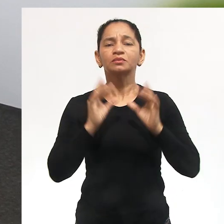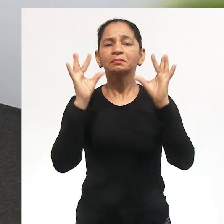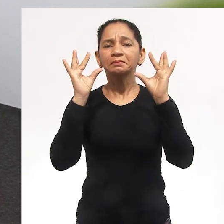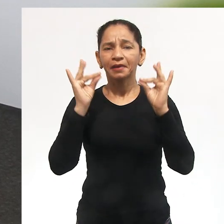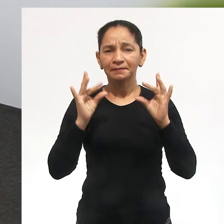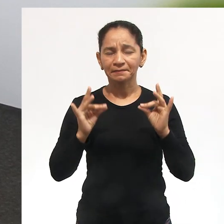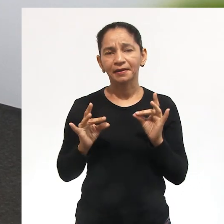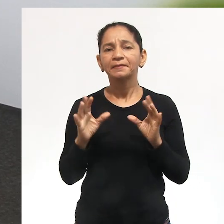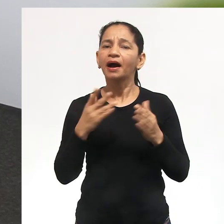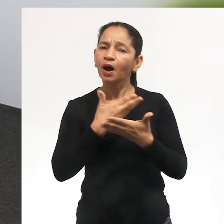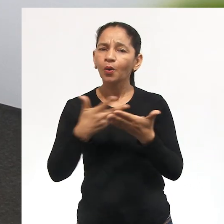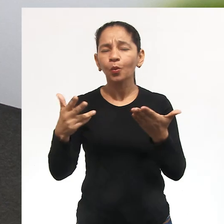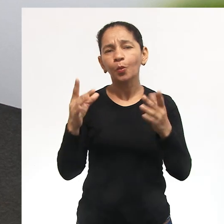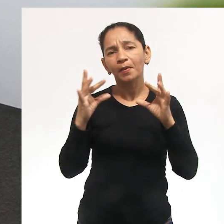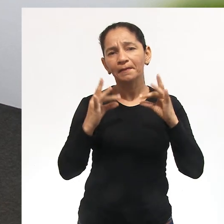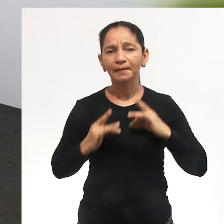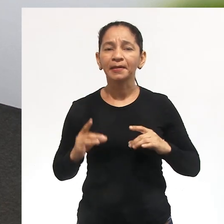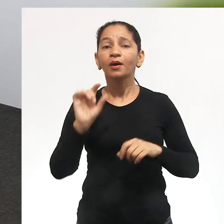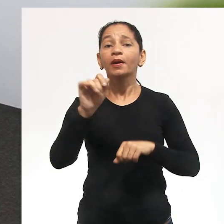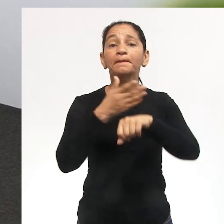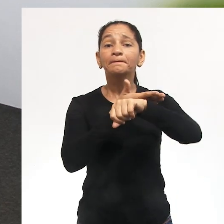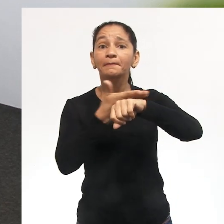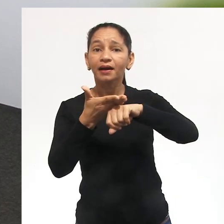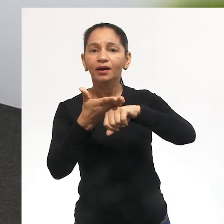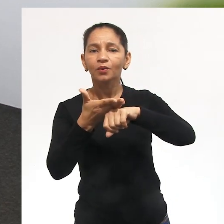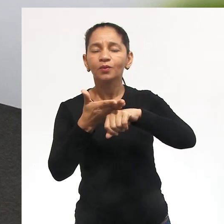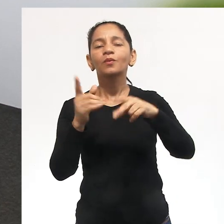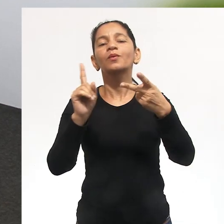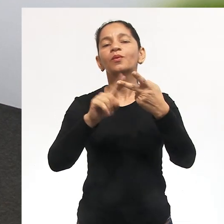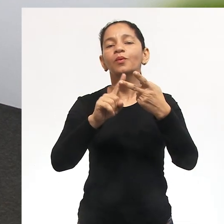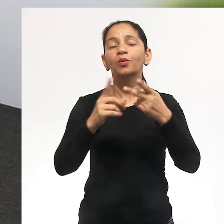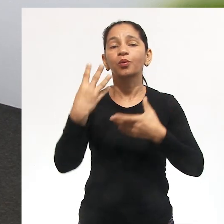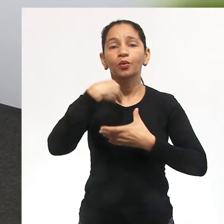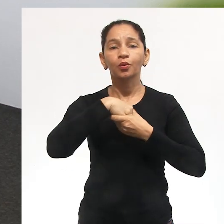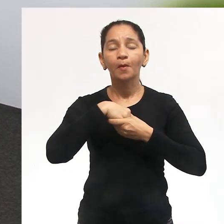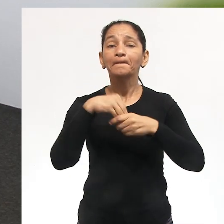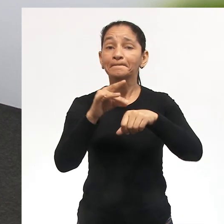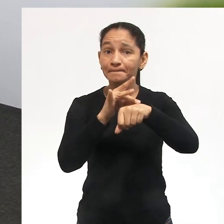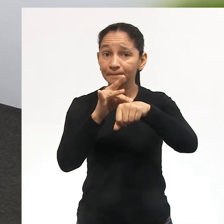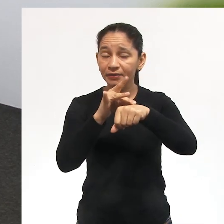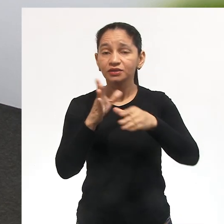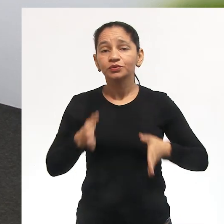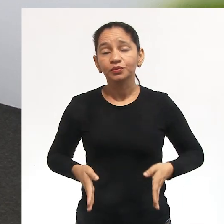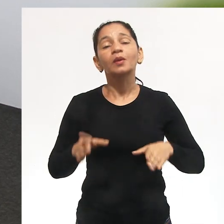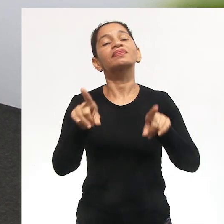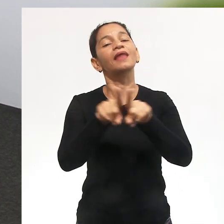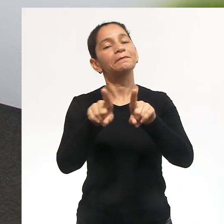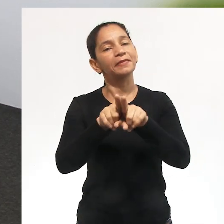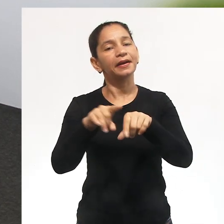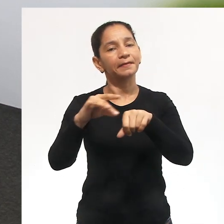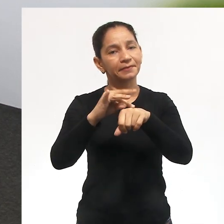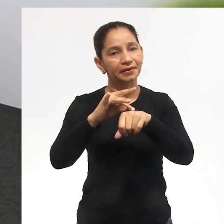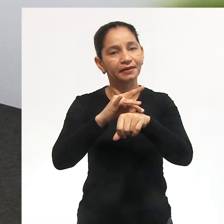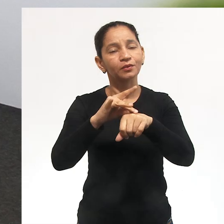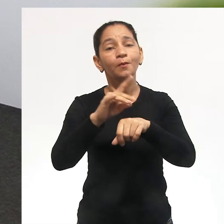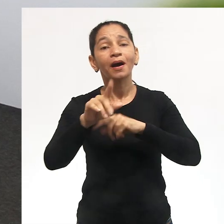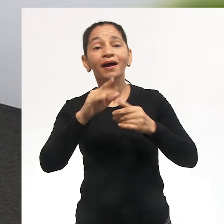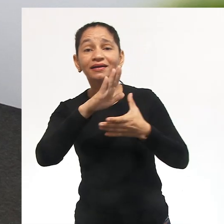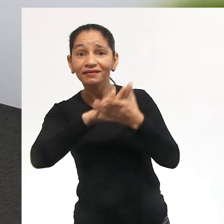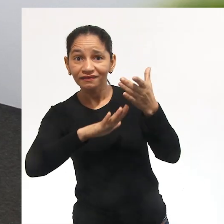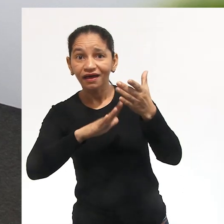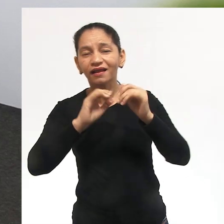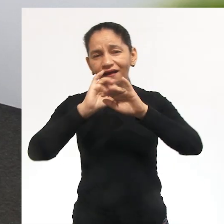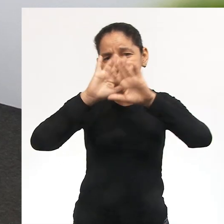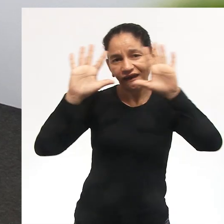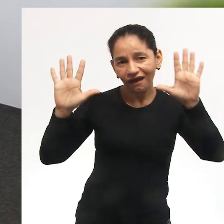detalhes brancos aqui do lado, uma blusa preta, uma calça de tecido fino preta, uma sandália clara. Eu estou aqui